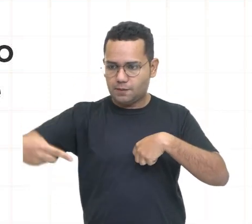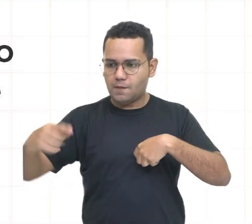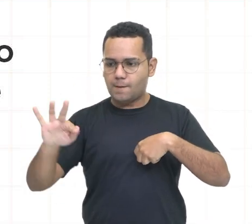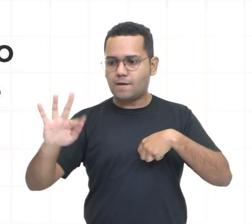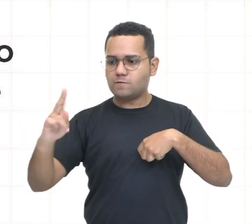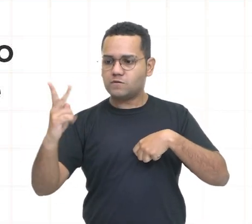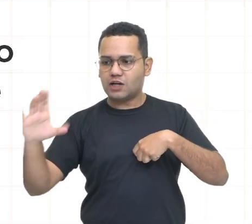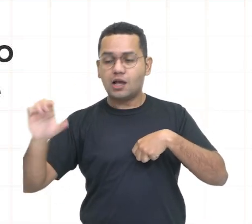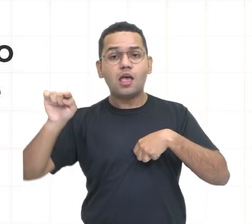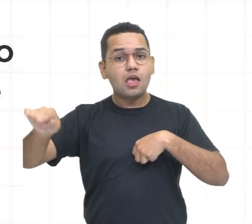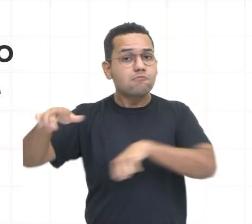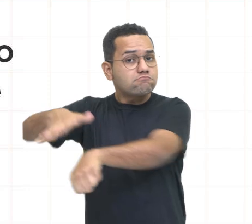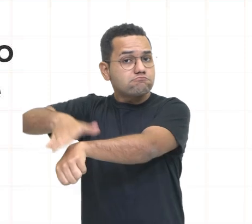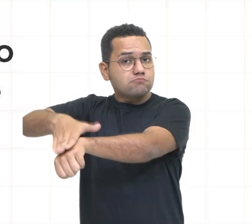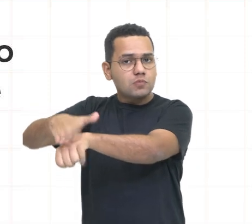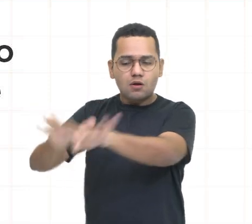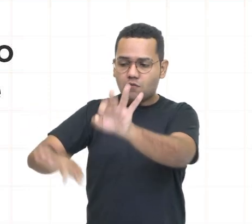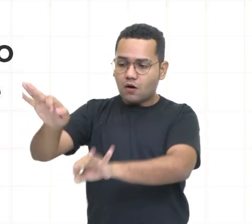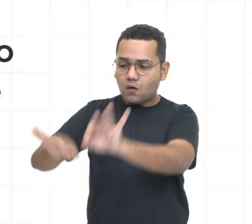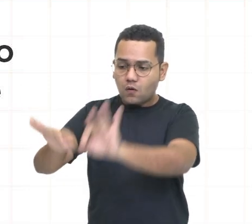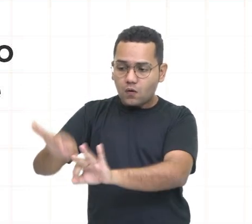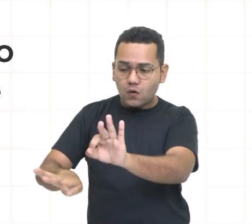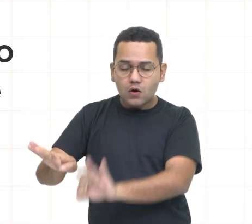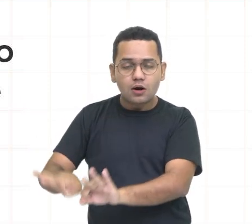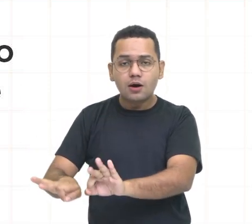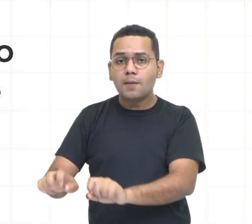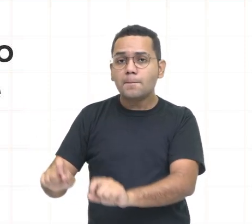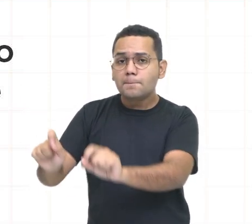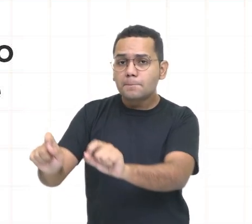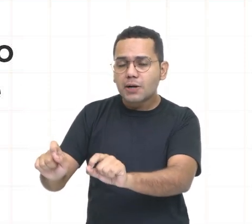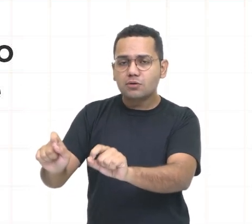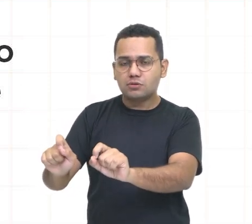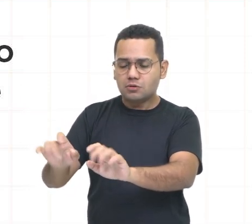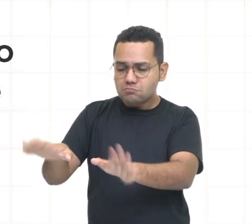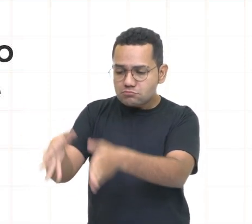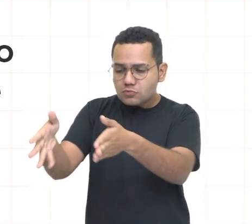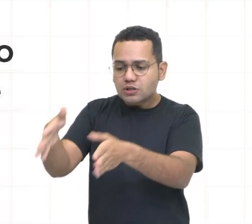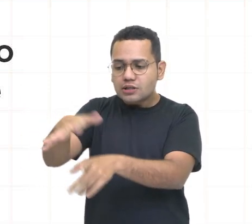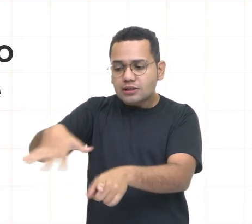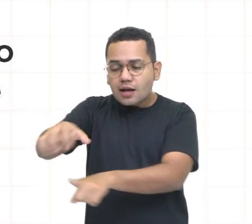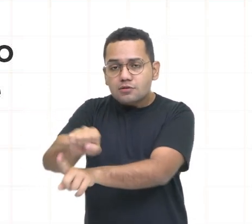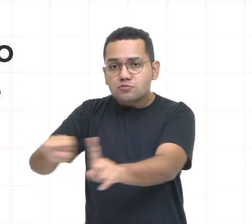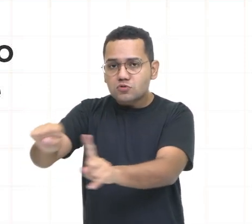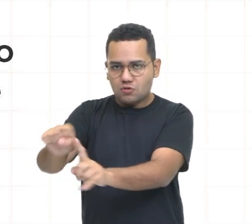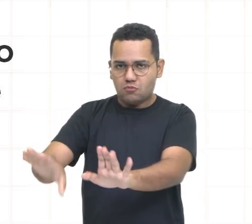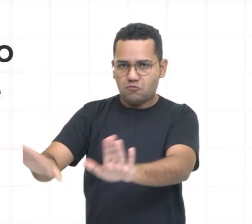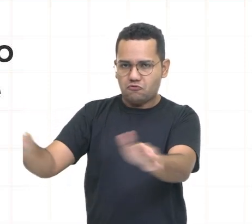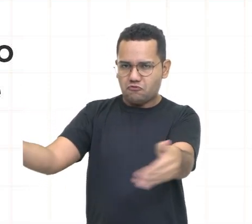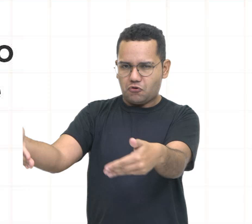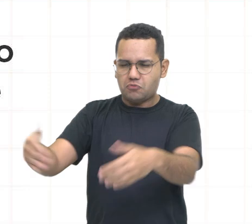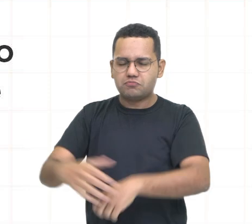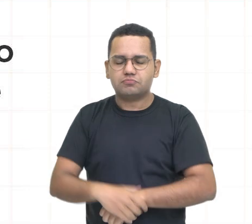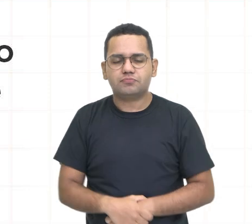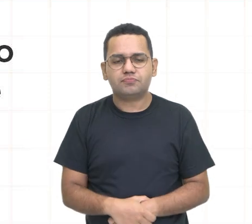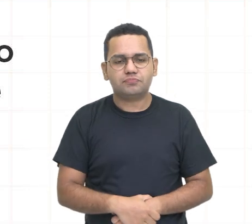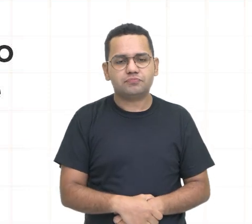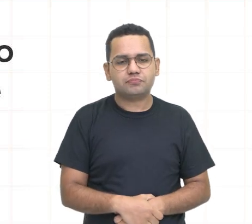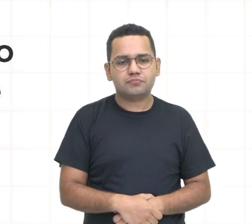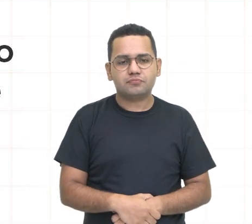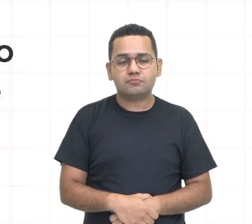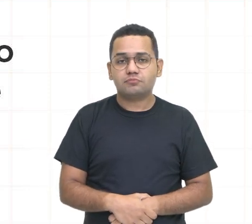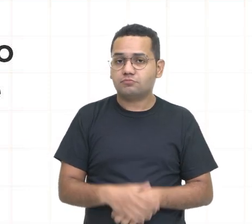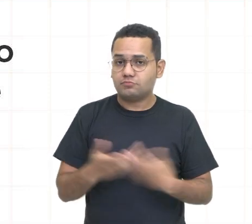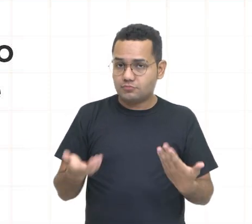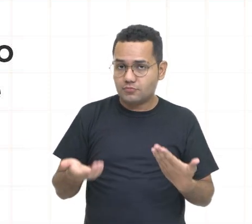reformas, né, estruturais dentro da sociedade brasileira. Então, terminando o governo